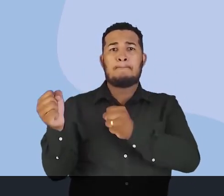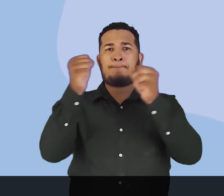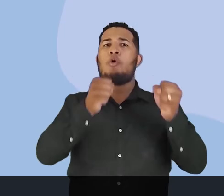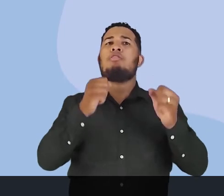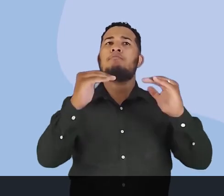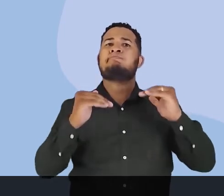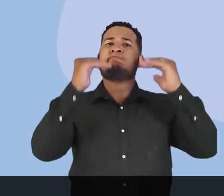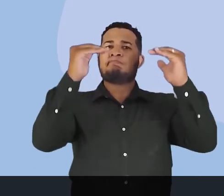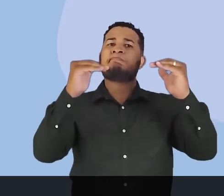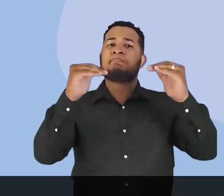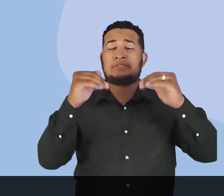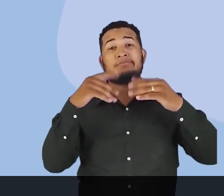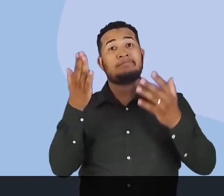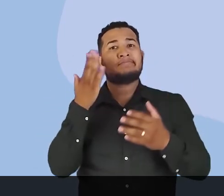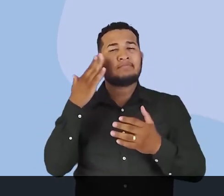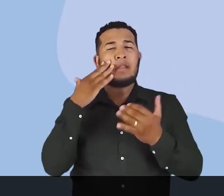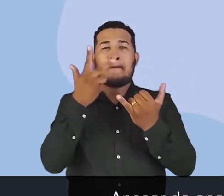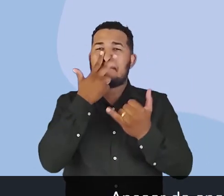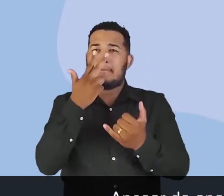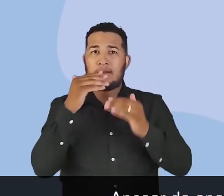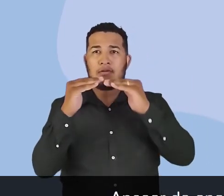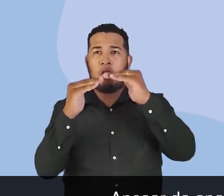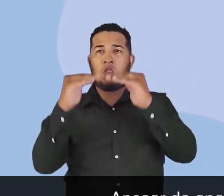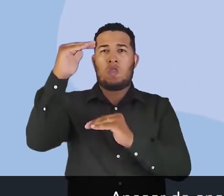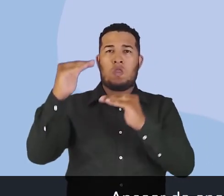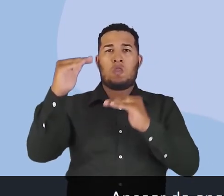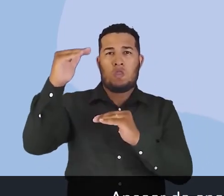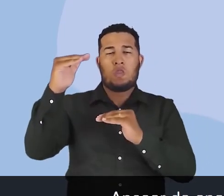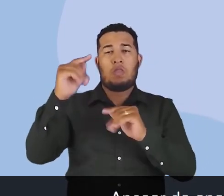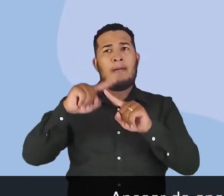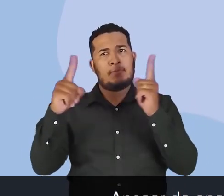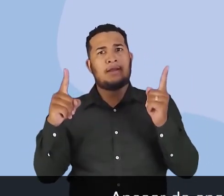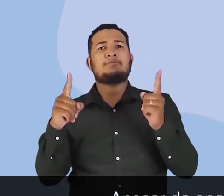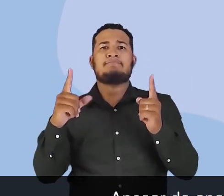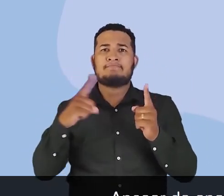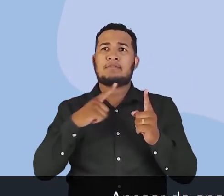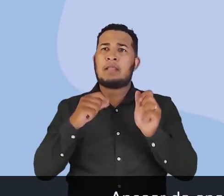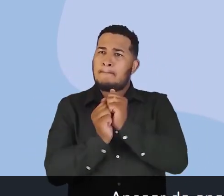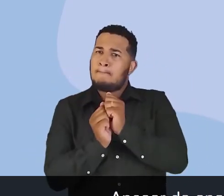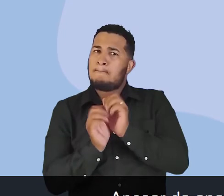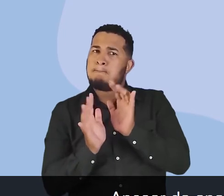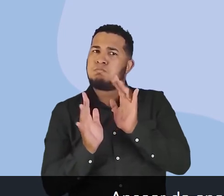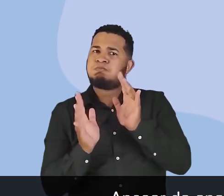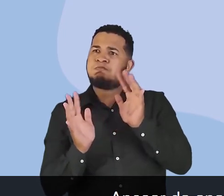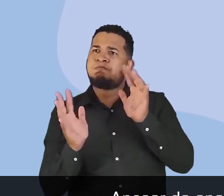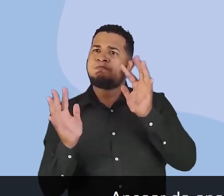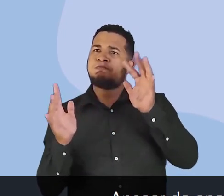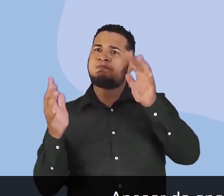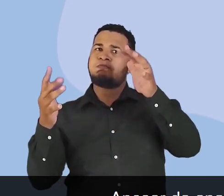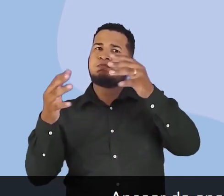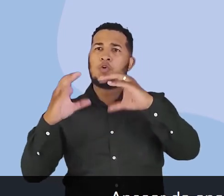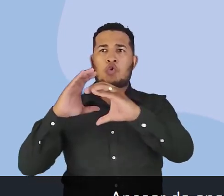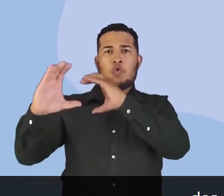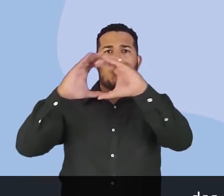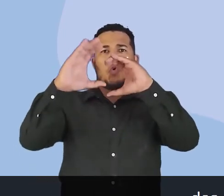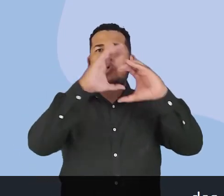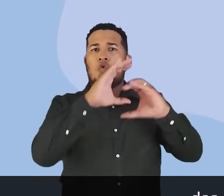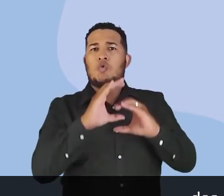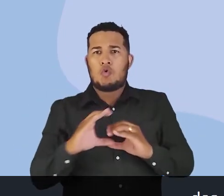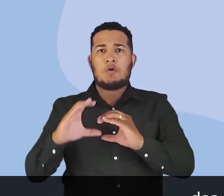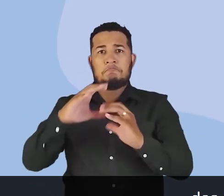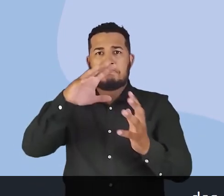alguns centros de poder econômico. Apesar da aparente desigualdade, podemos observar uma crescente ampliação dos